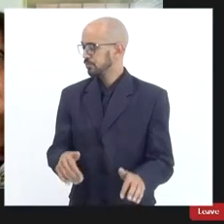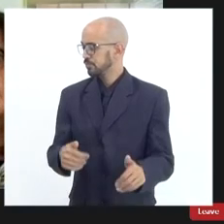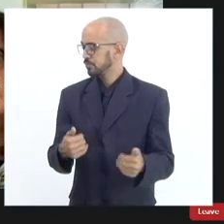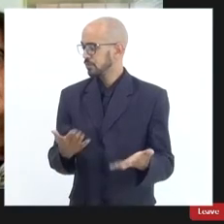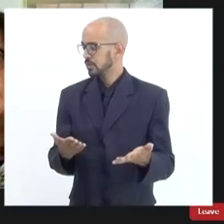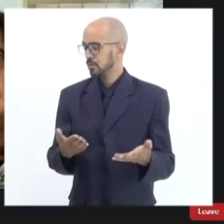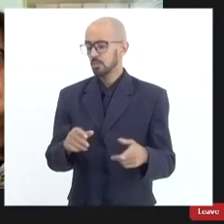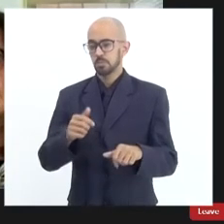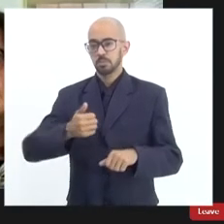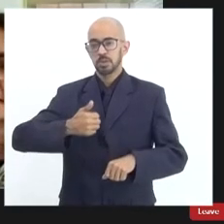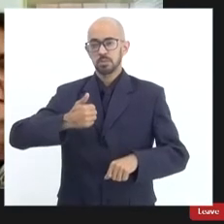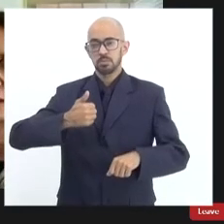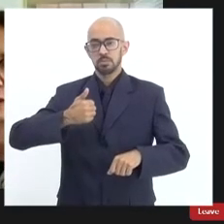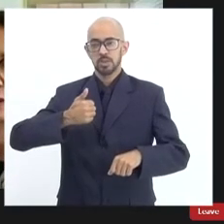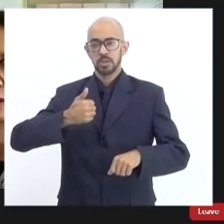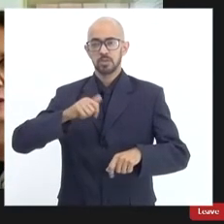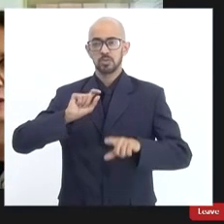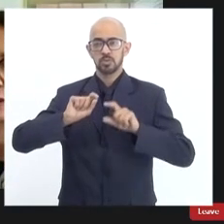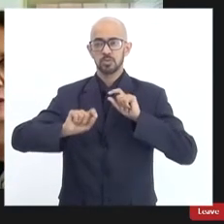eu primeiro